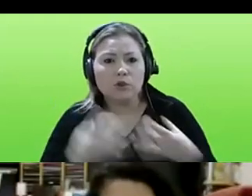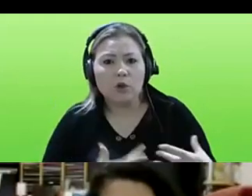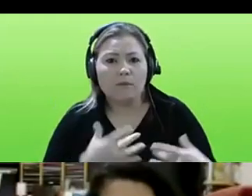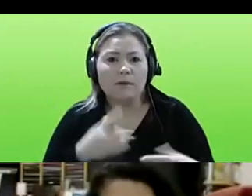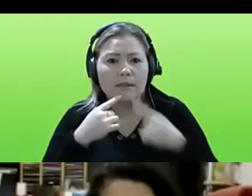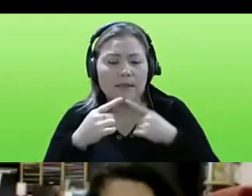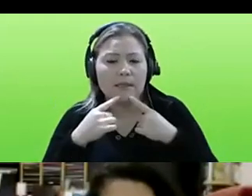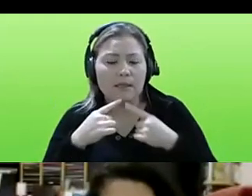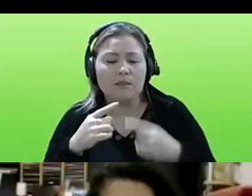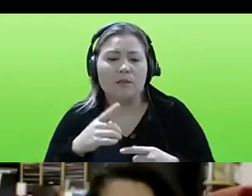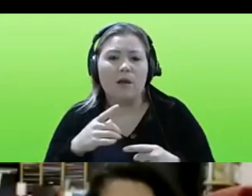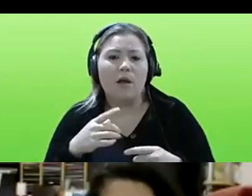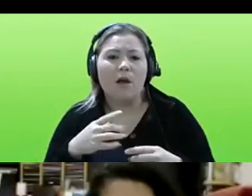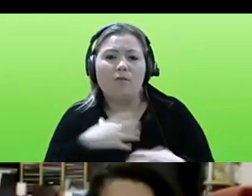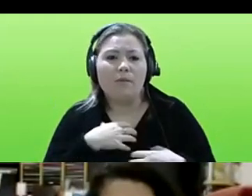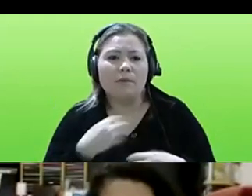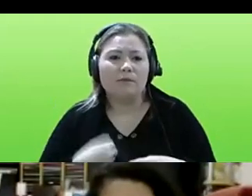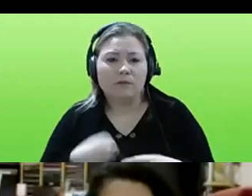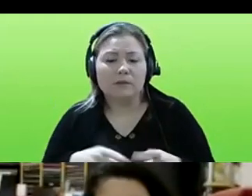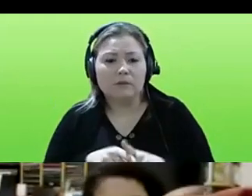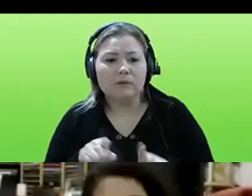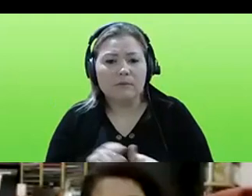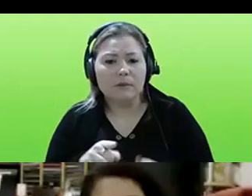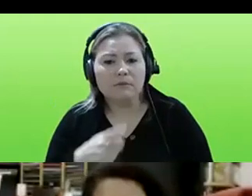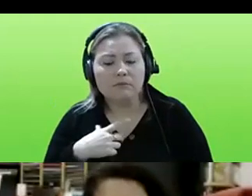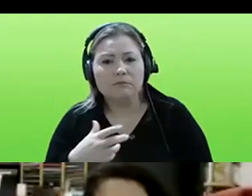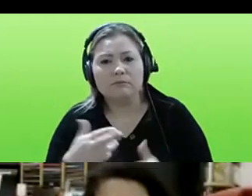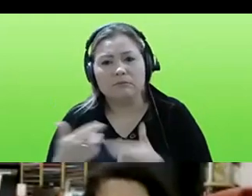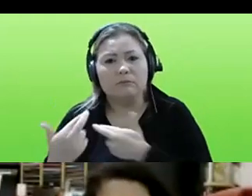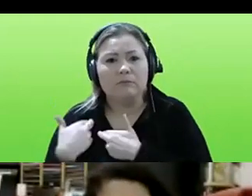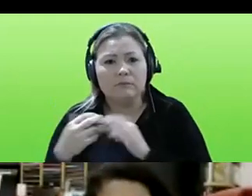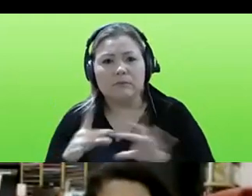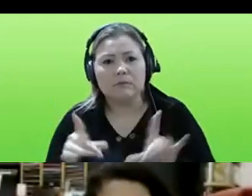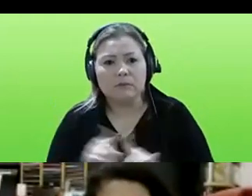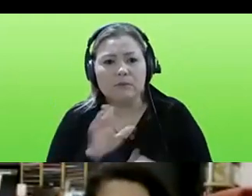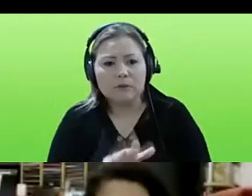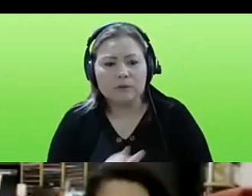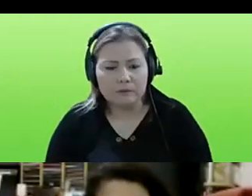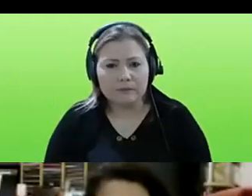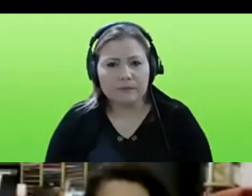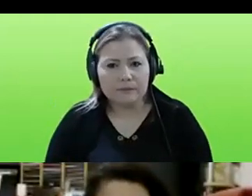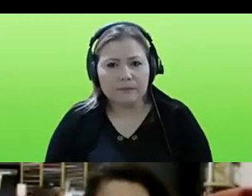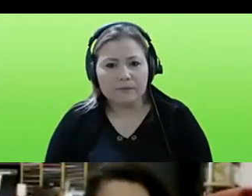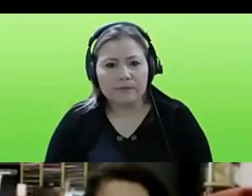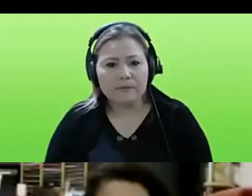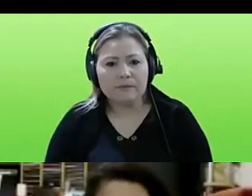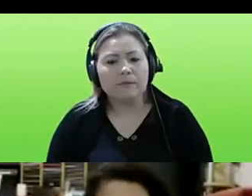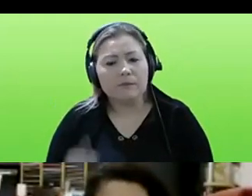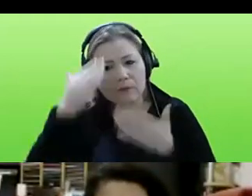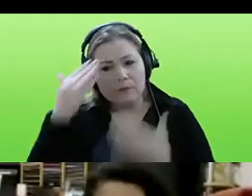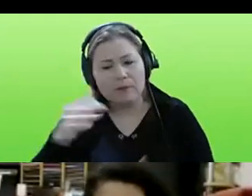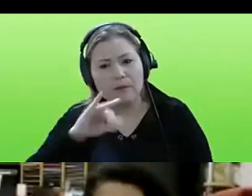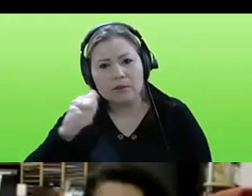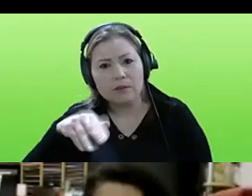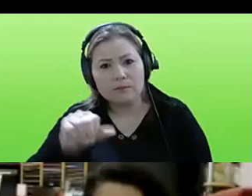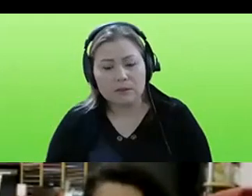das formas de vida, eu também aí fico disponível também. Sobrar. Obrigado, James. Eu vou fazer